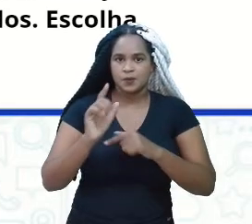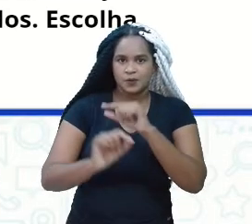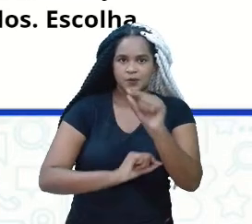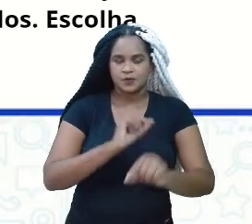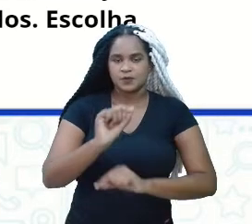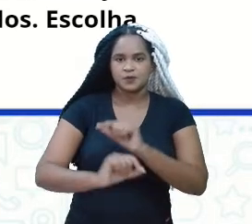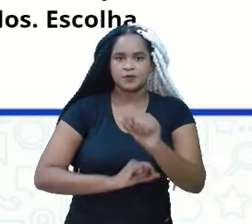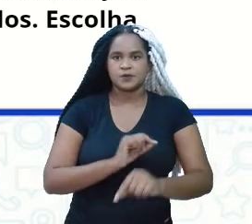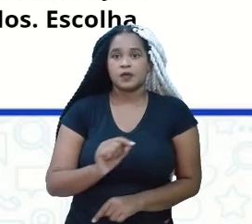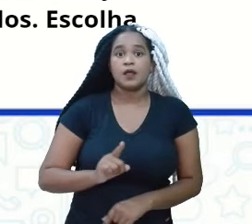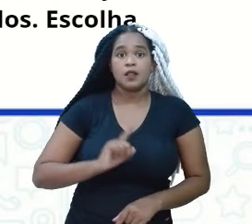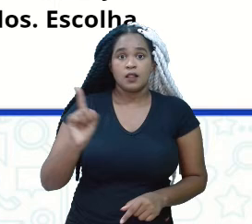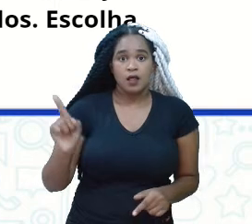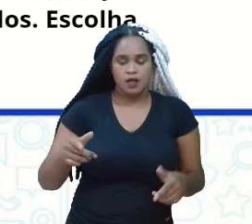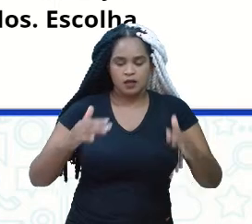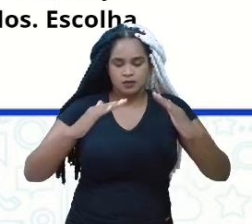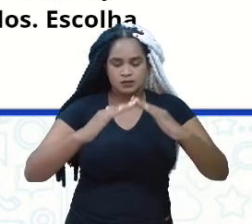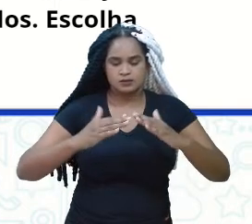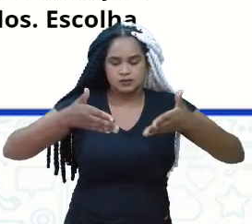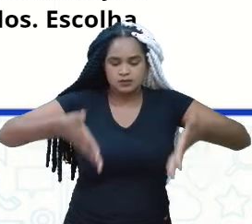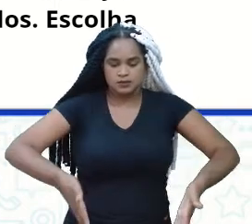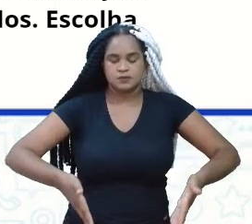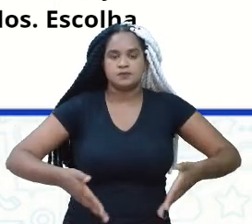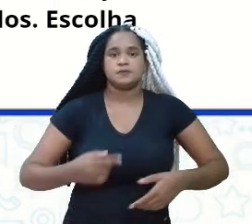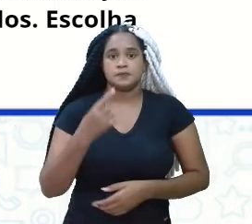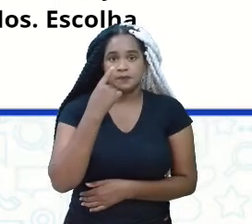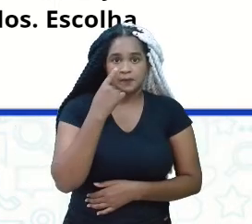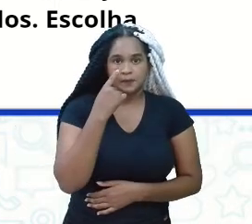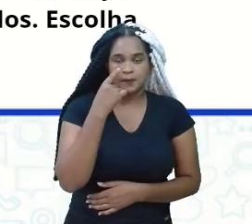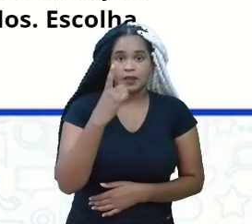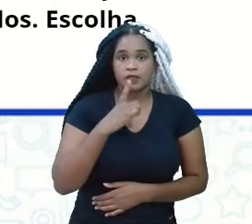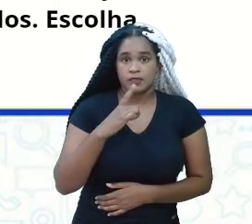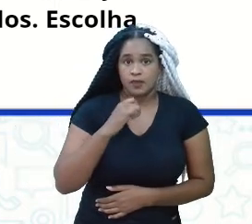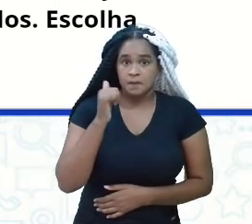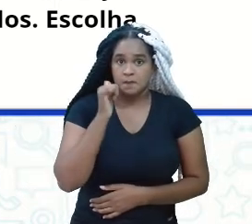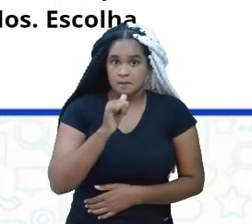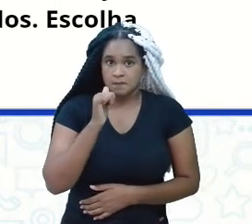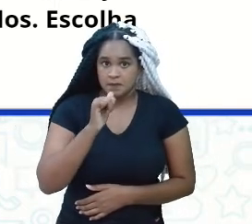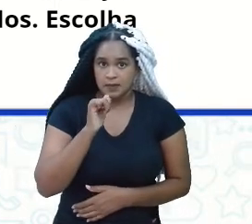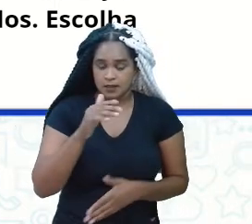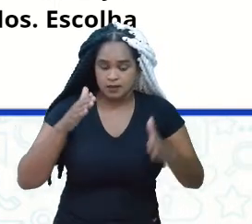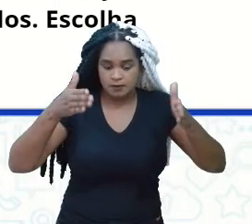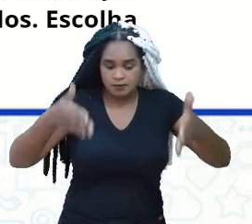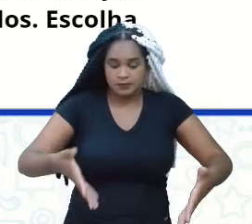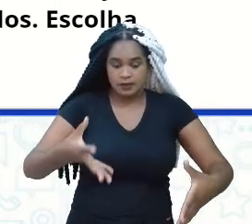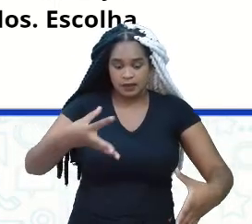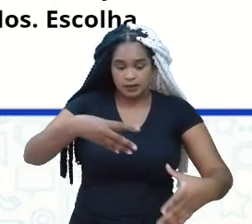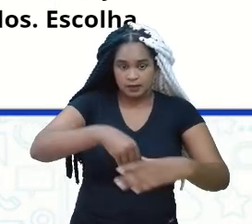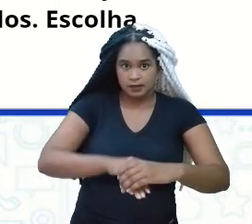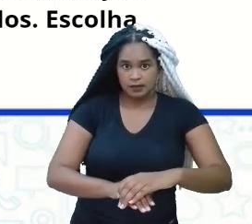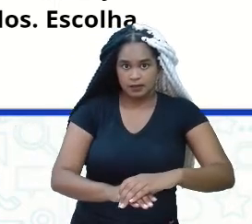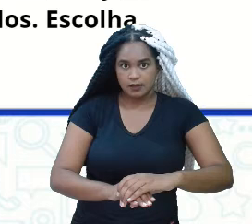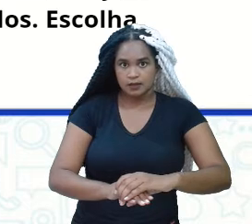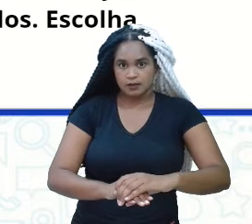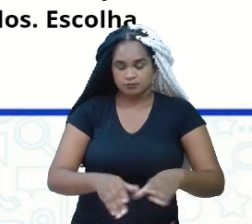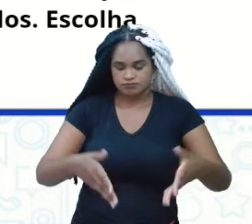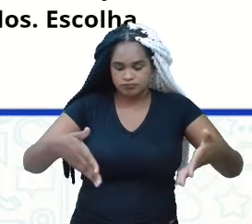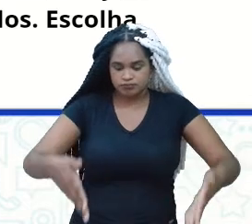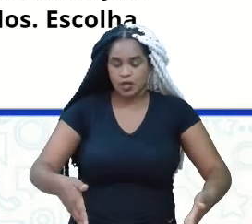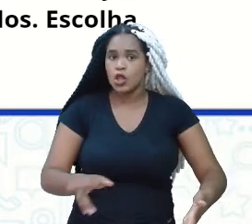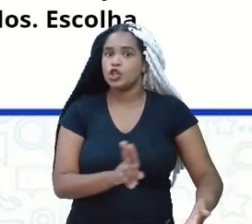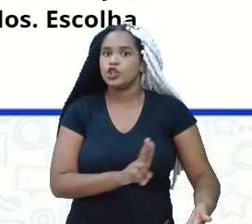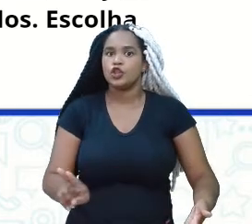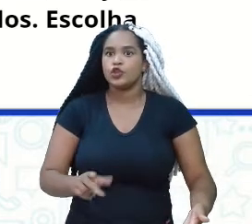Amaro. Há uma menina enterrada sem nenhuma inscrição, sem nome, sem nada. Ninguém sabe